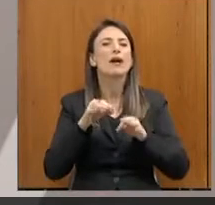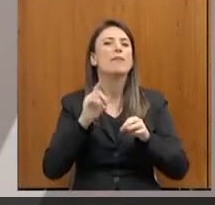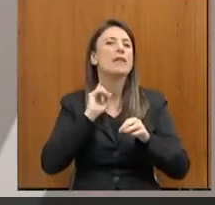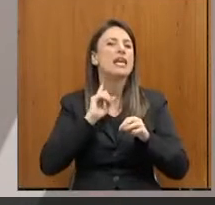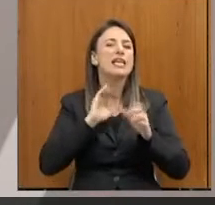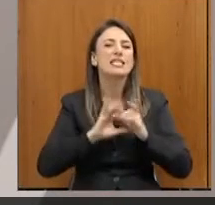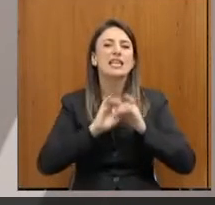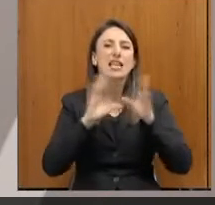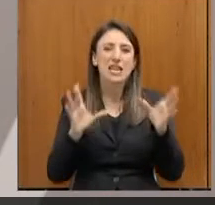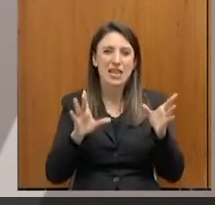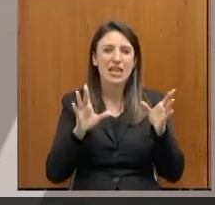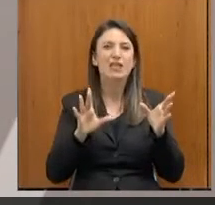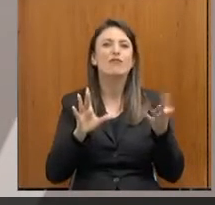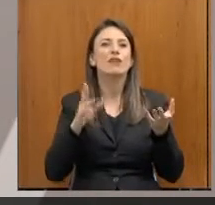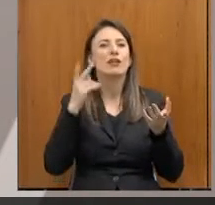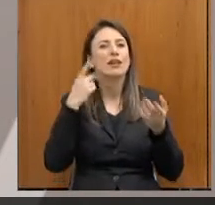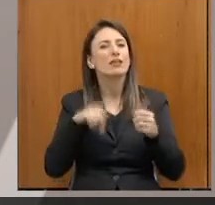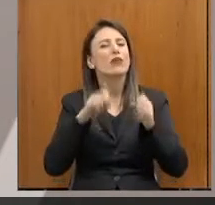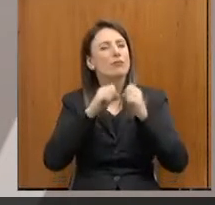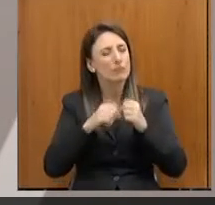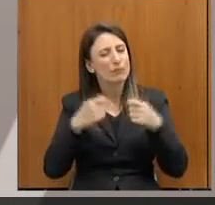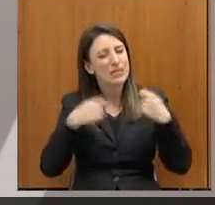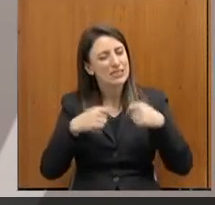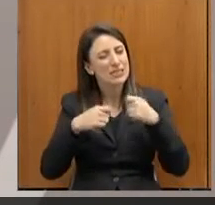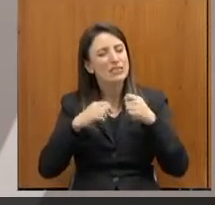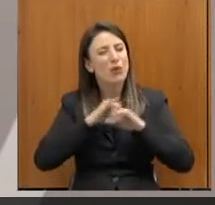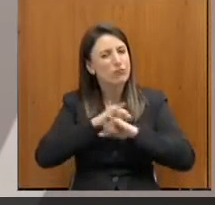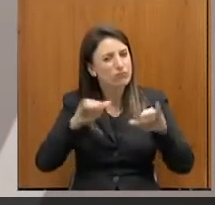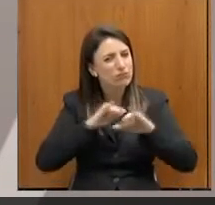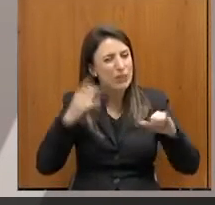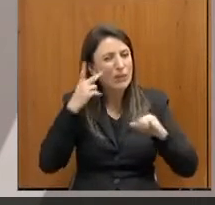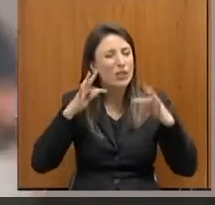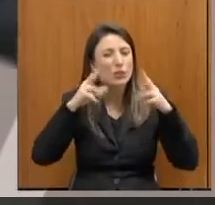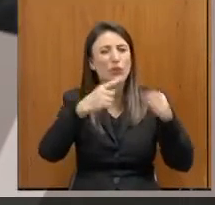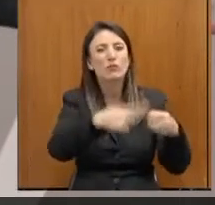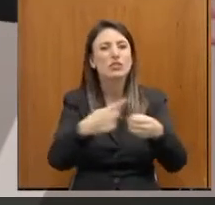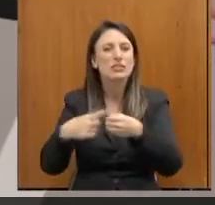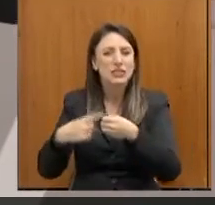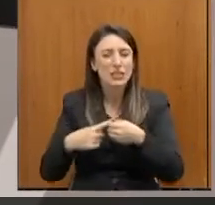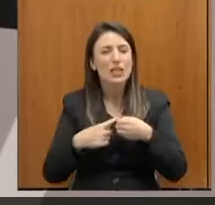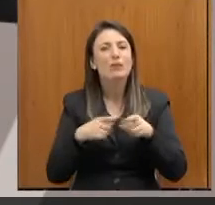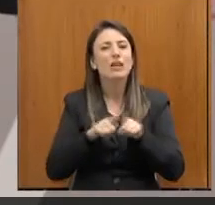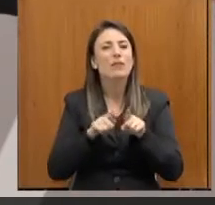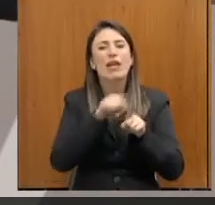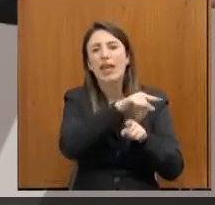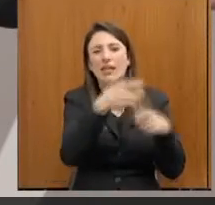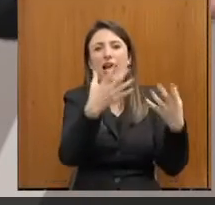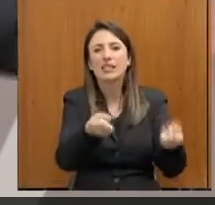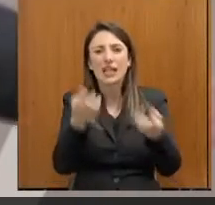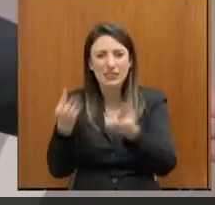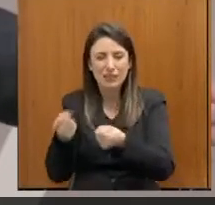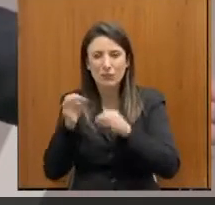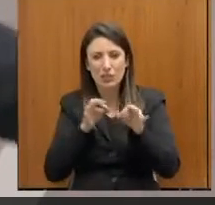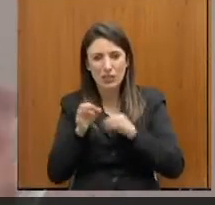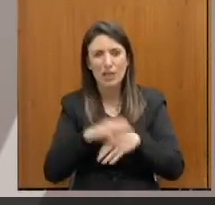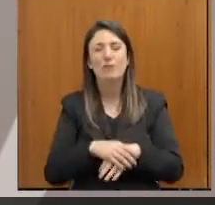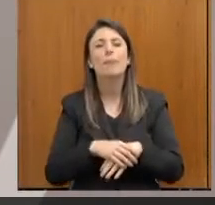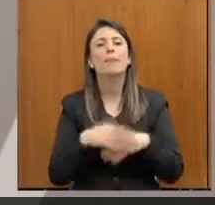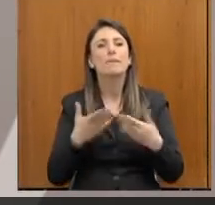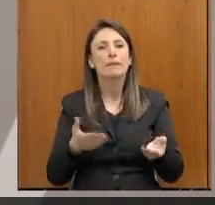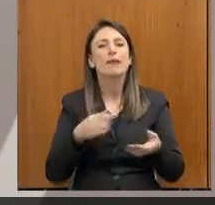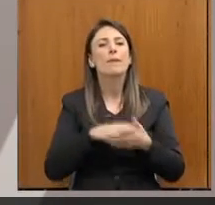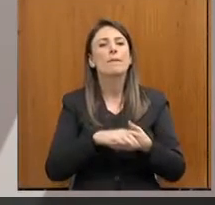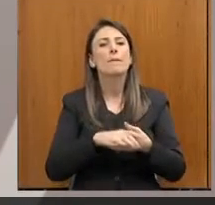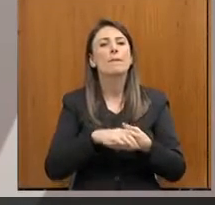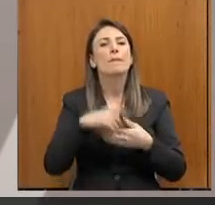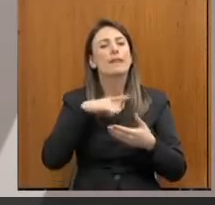Adesão deles ao programa E aí aproveitando que estamos na Assembleia onde os deputados têm uma base farta de prefeitos